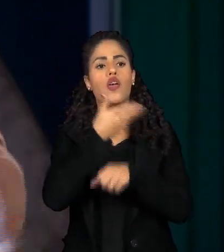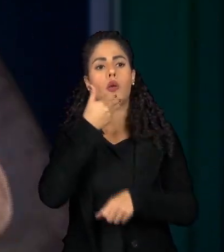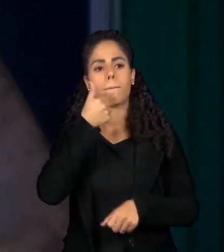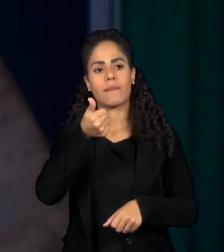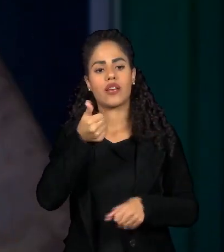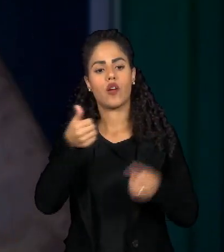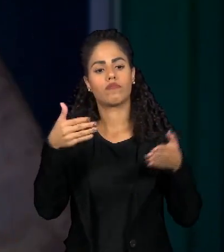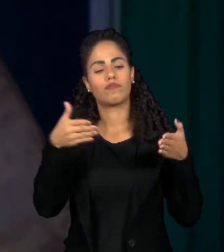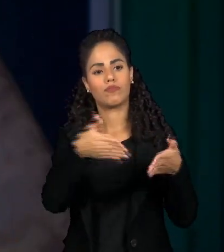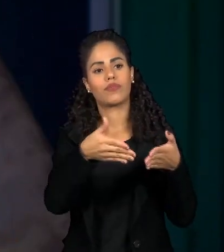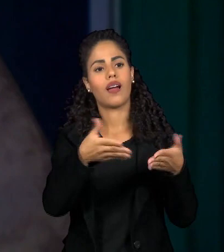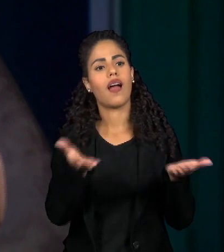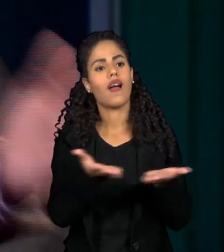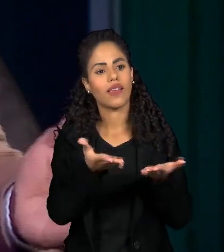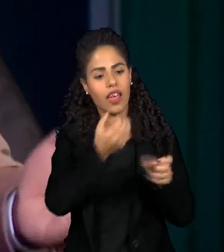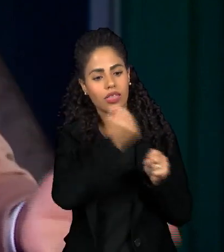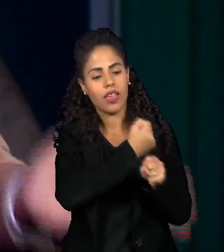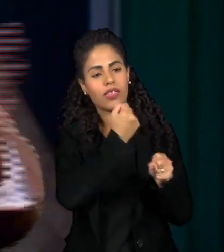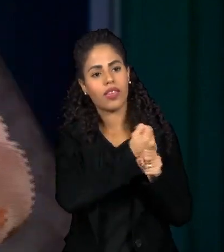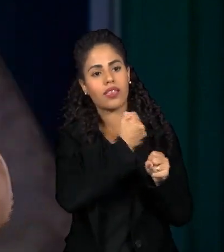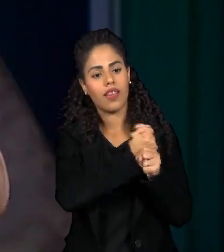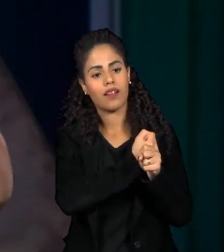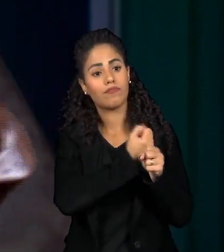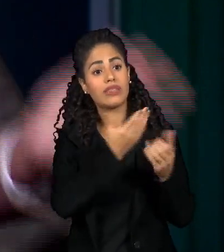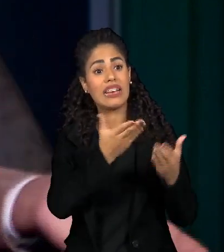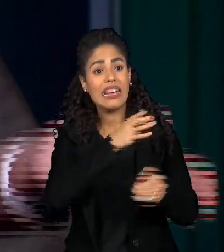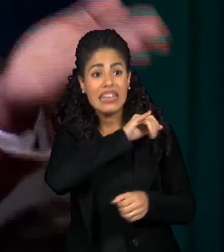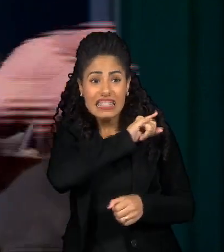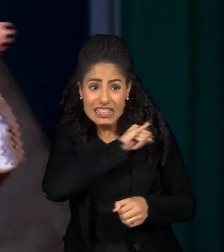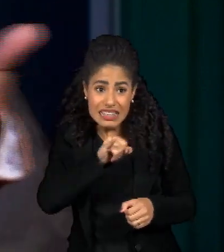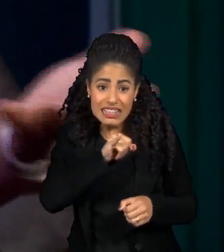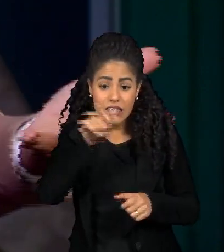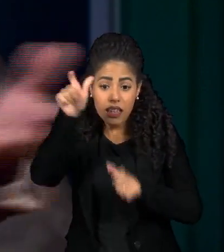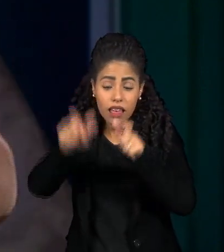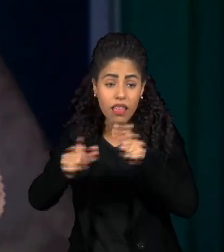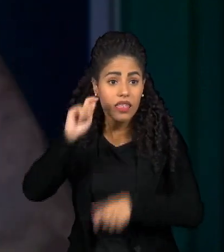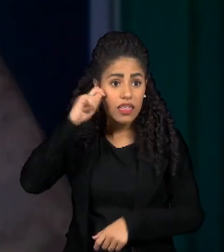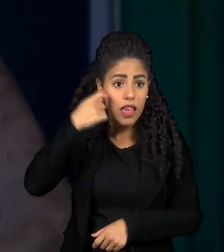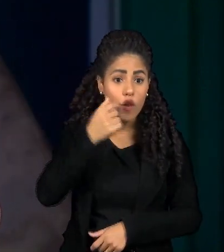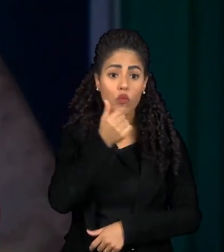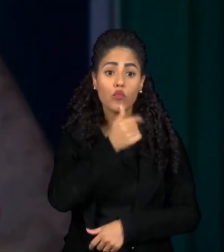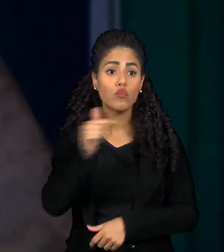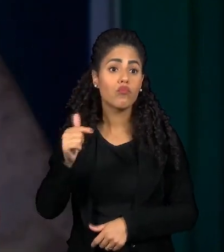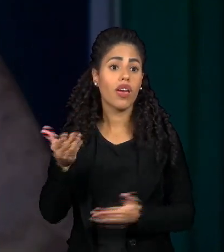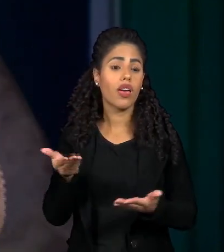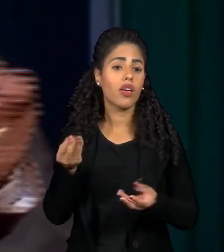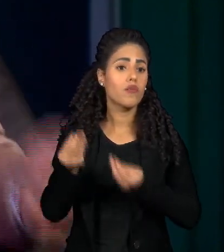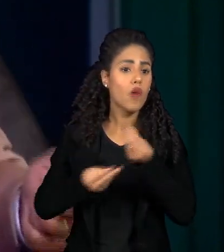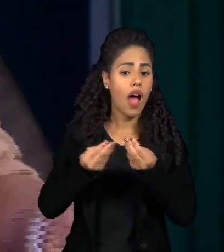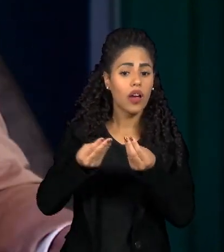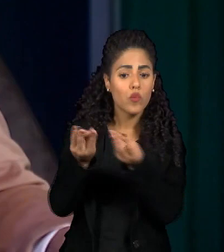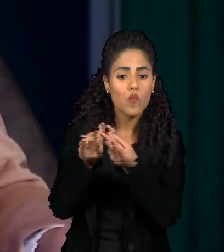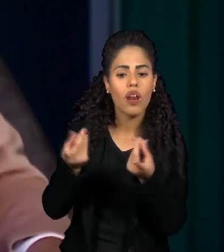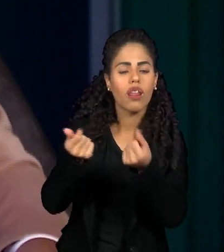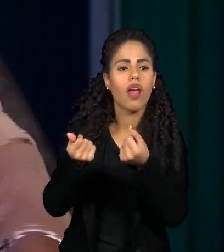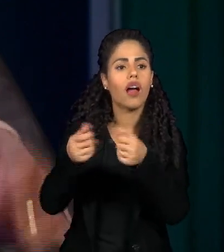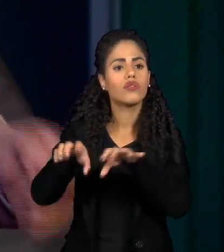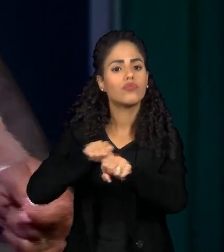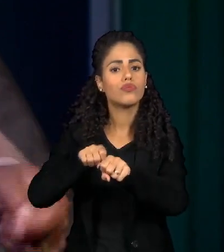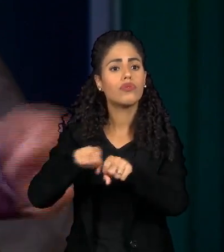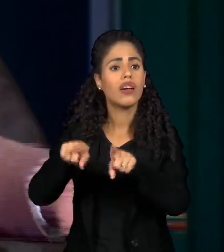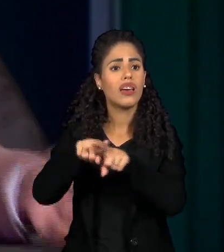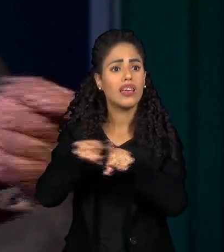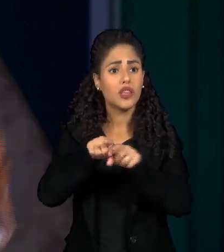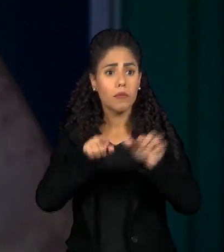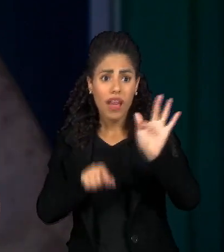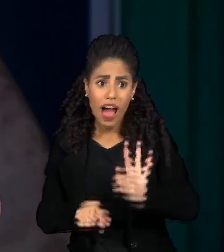visível nesse mercado. E não temos negro qualificado porque fazer um curso de ponta como a engenharia custa muito caro e o negro